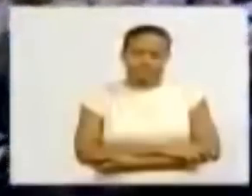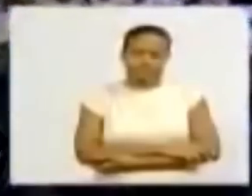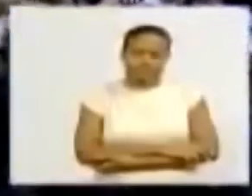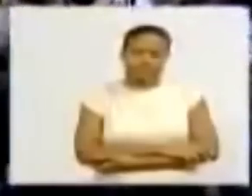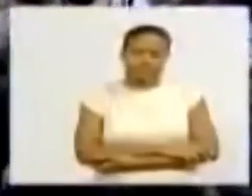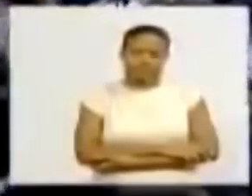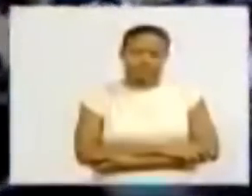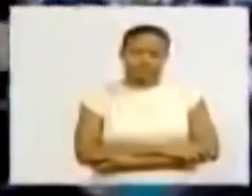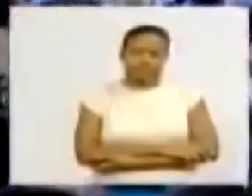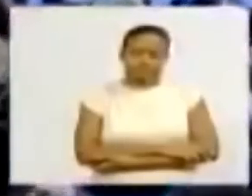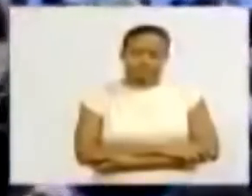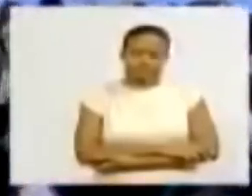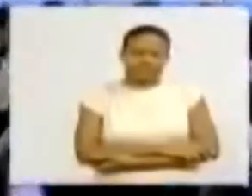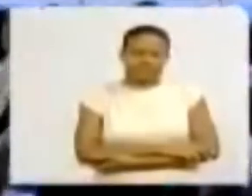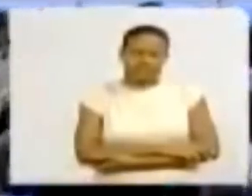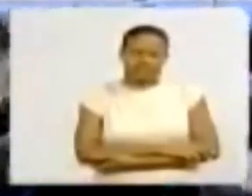Sentadinho.